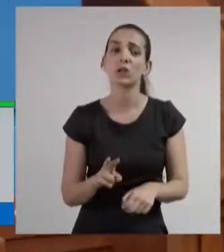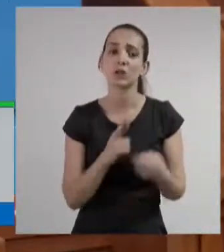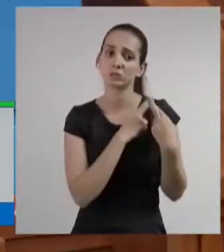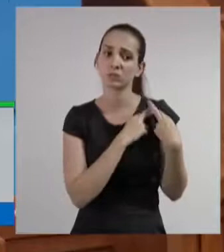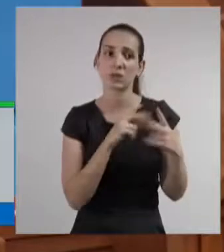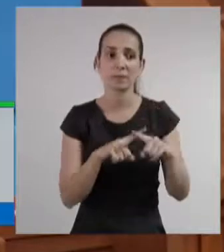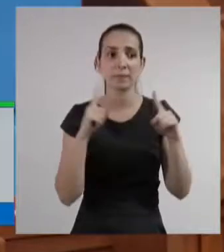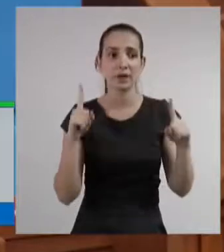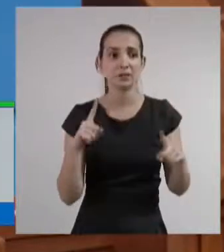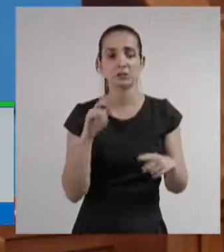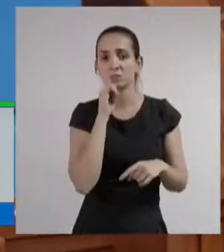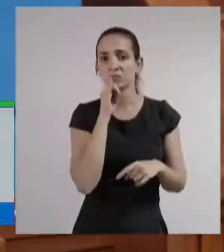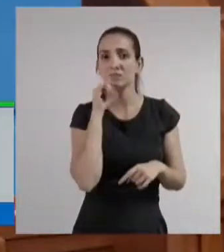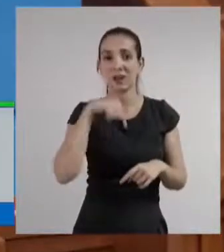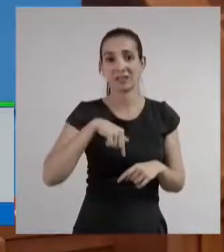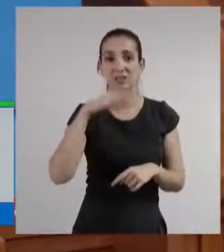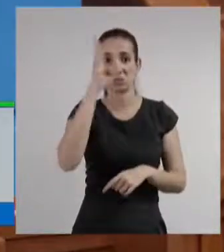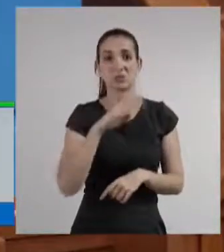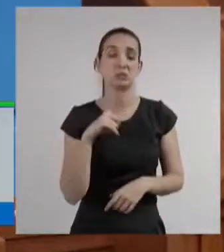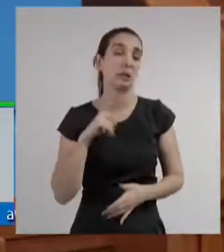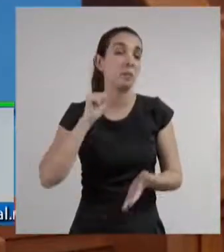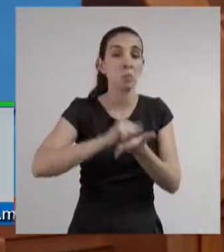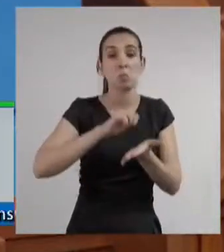a indústria de multa que tem no país.